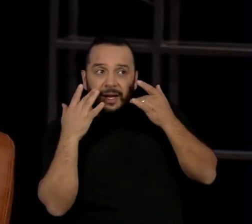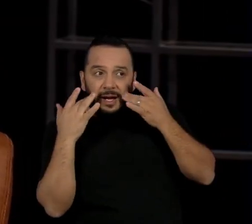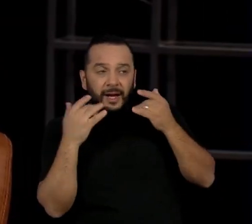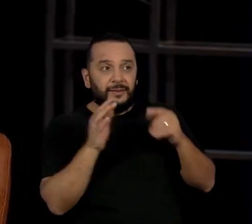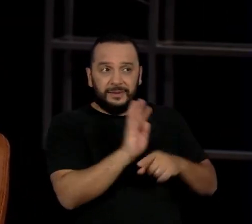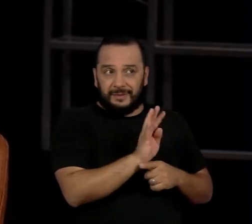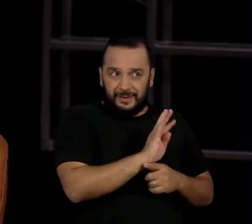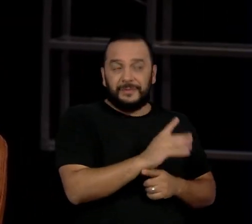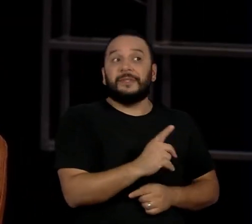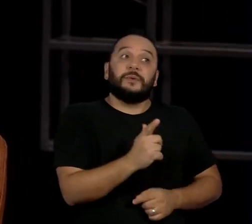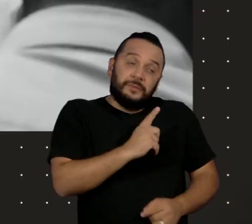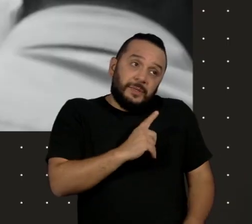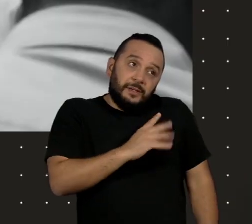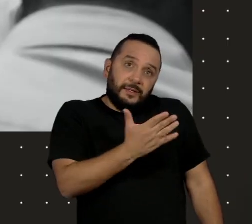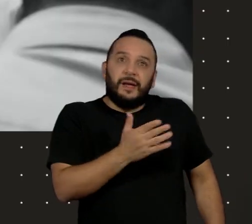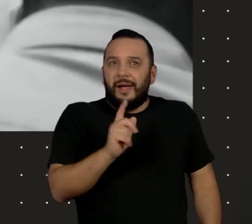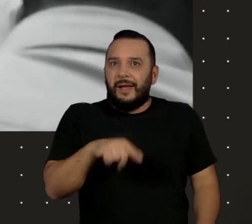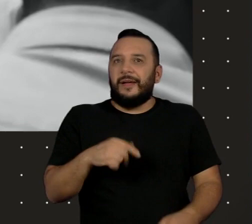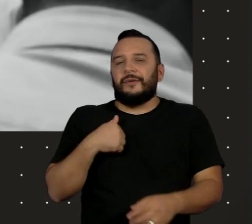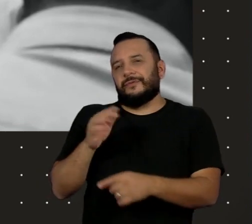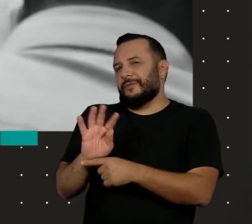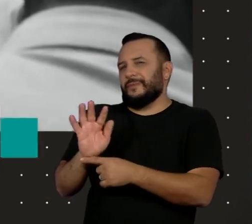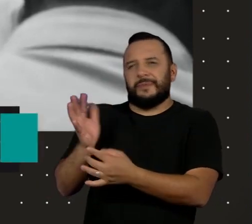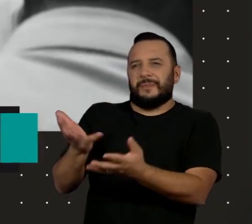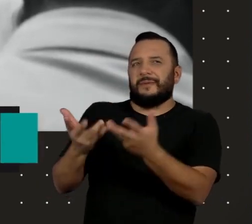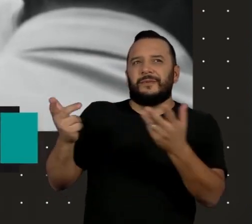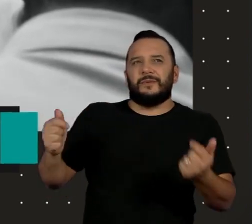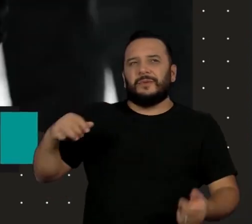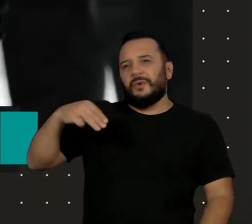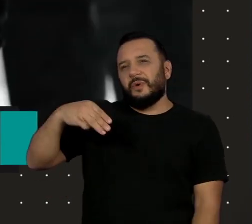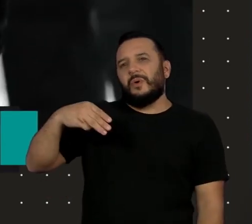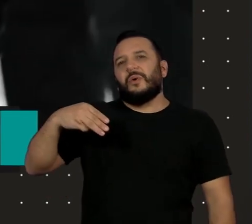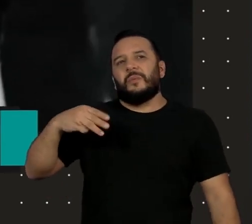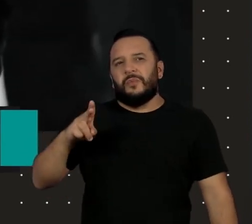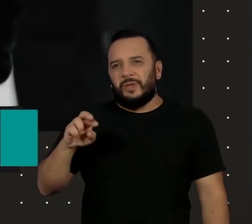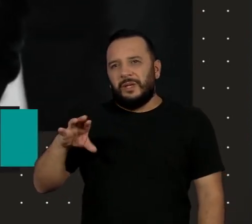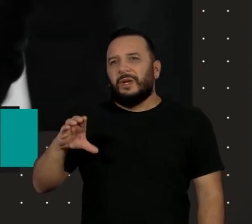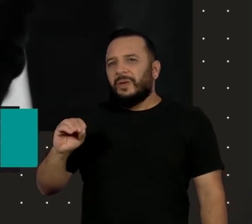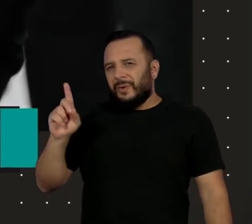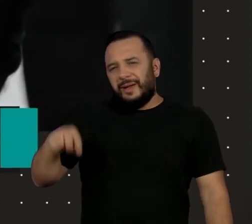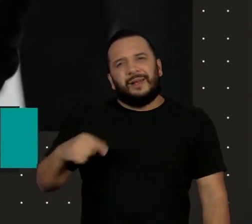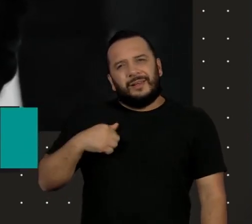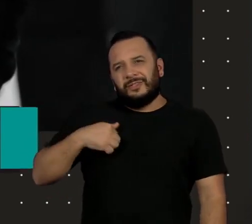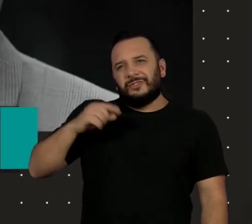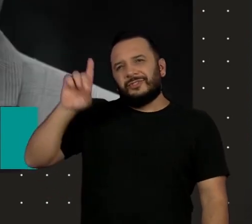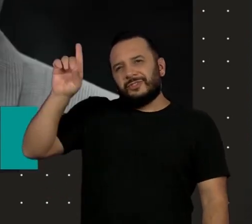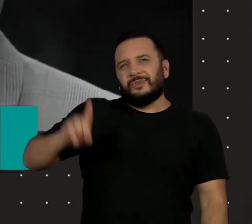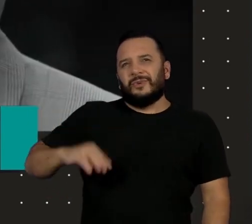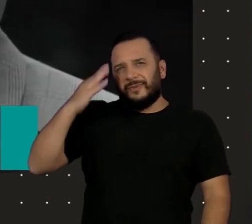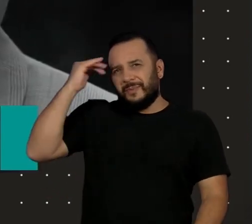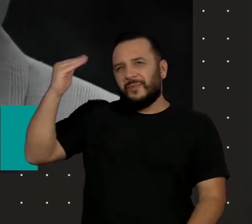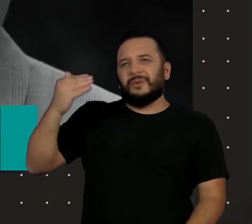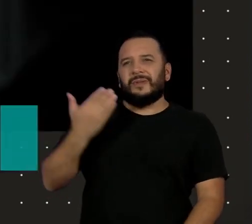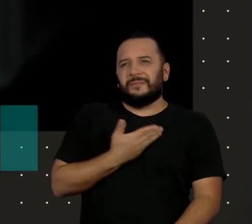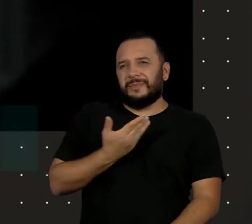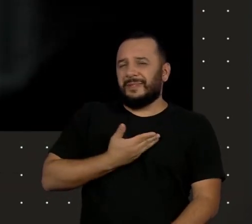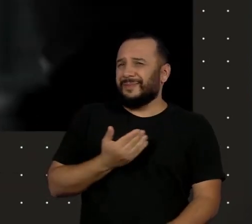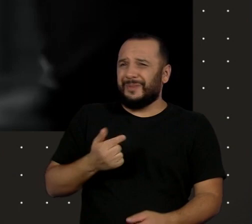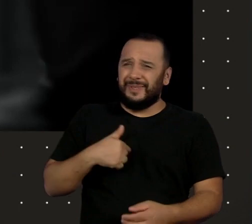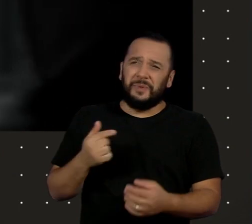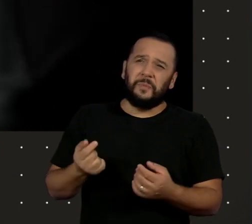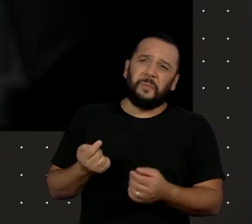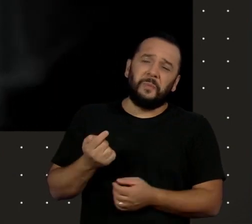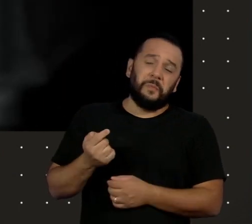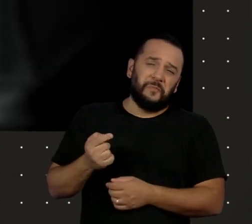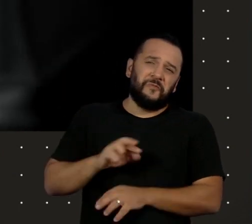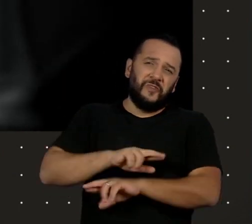né? Então tem um filmaço do Murilo. Murilo é um grande diretor, um grande amigo. Todas essas pessoas, eu sou amigo, tenho muito amigo. Ainda